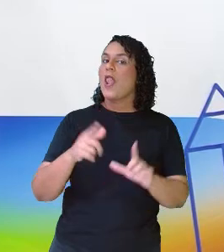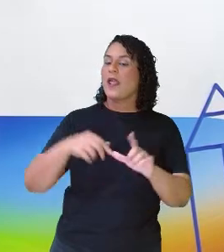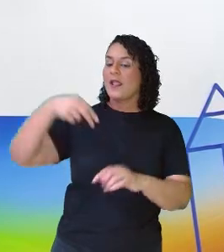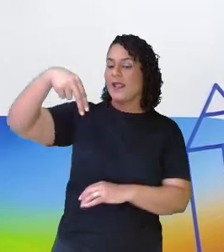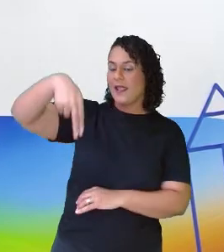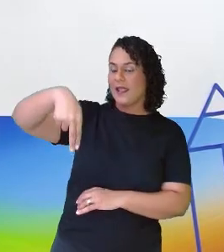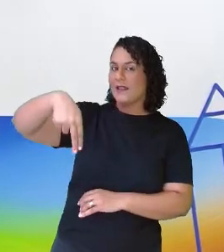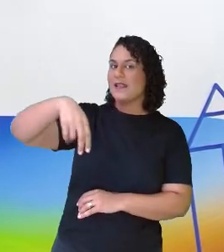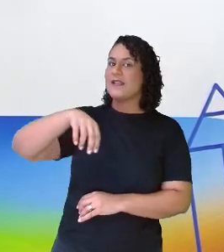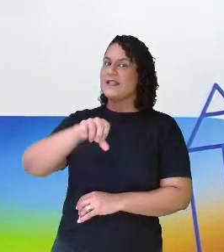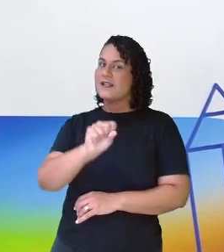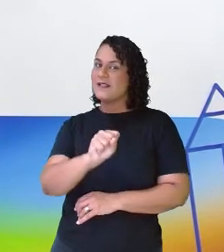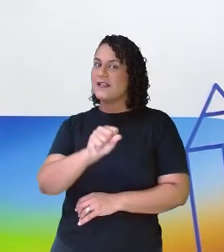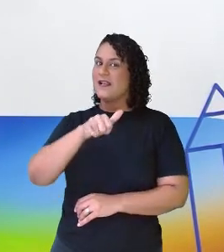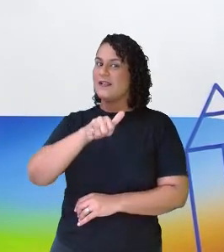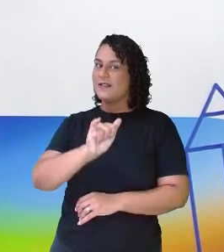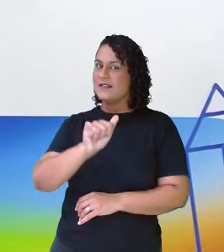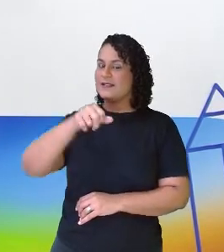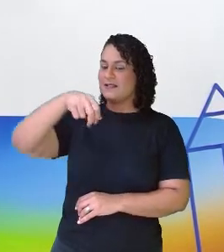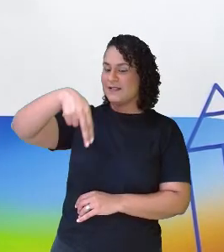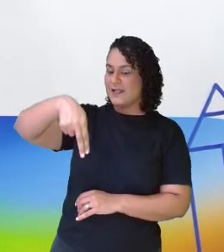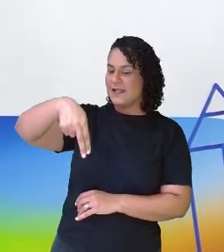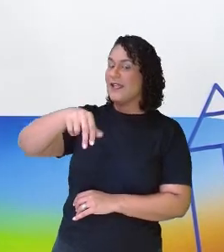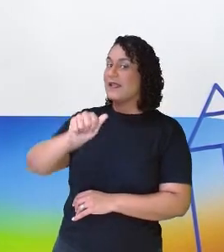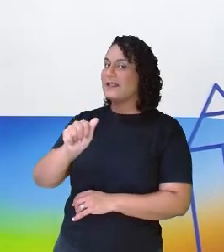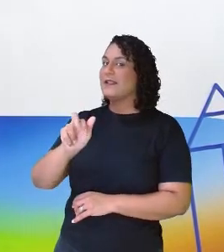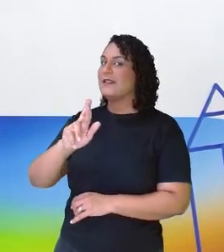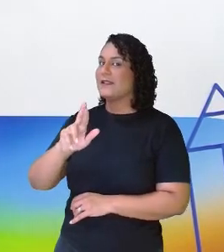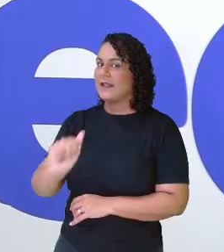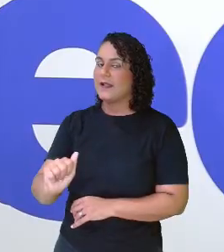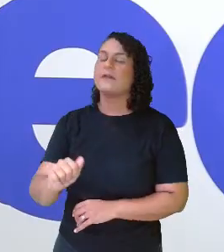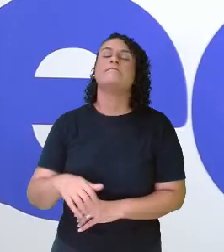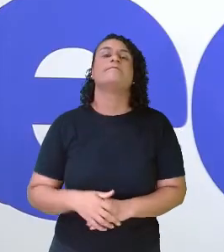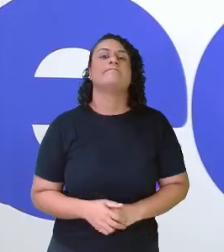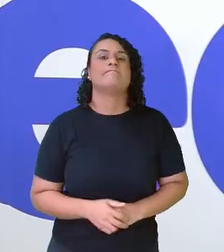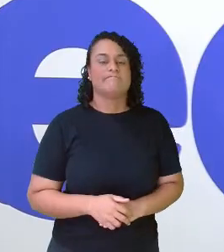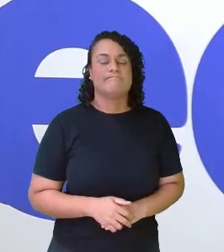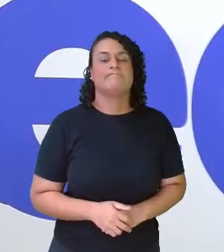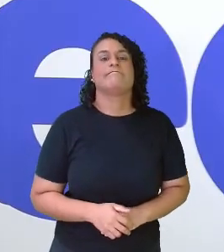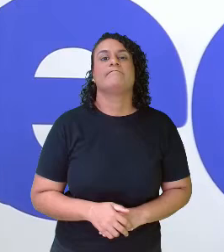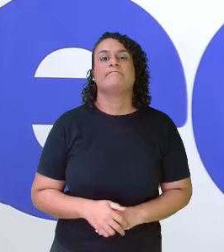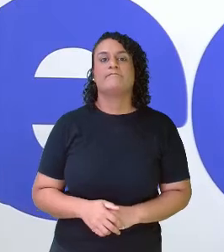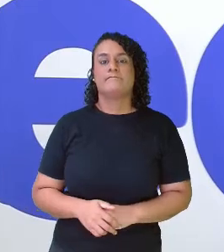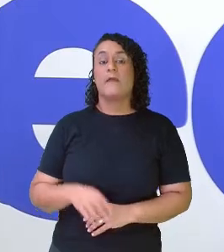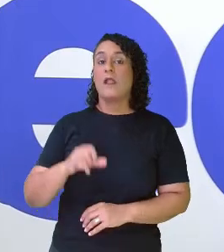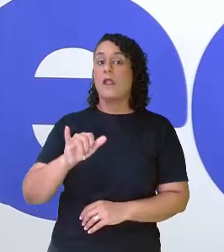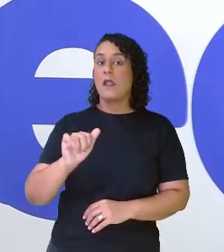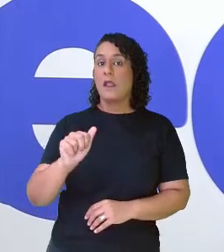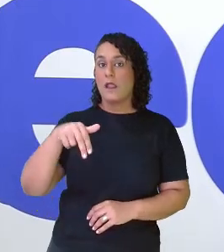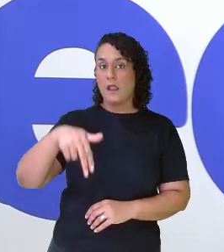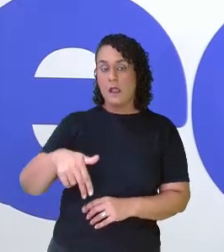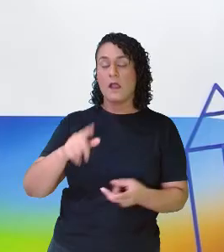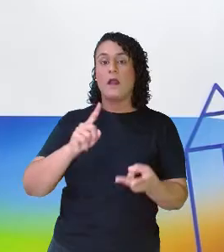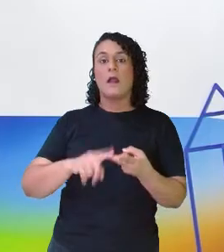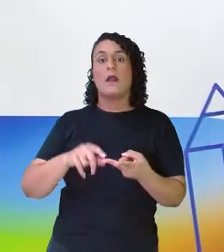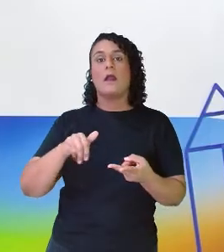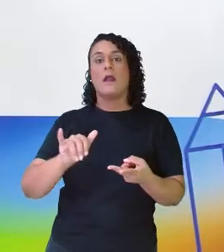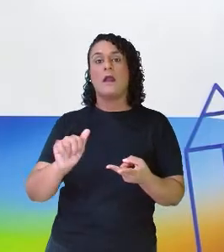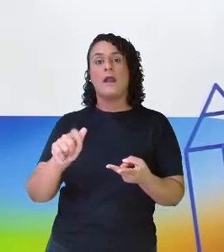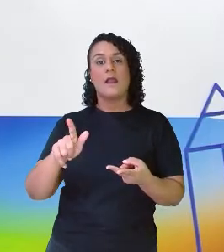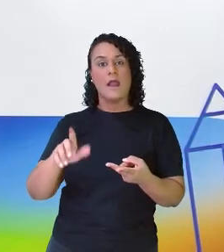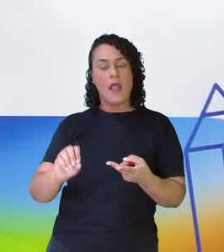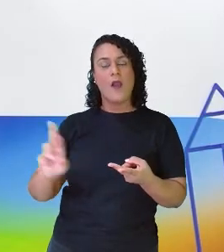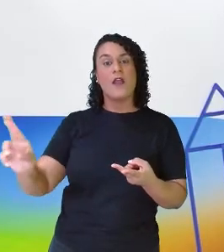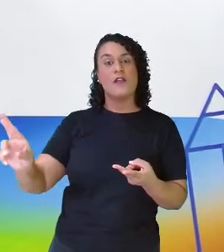entenderem. N de Sinara, tá certo? Mas e chegaram aqui, ó, Ana e Iago falando do dinossauro. Dos dinossauros, justamente. Muita